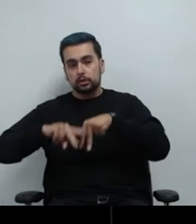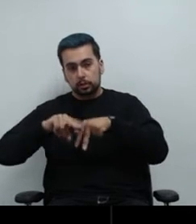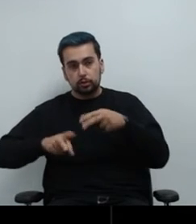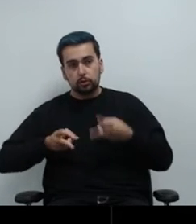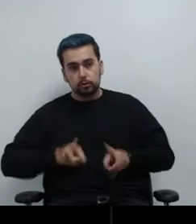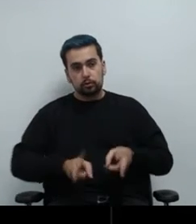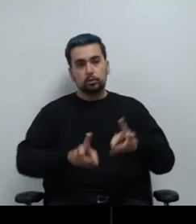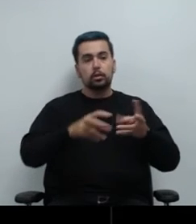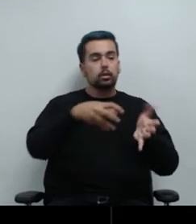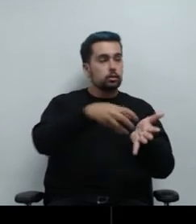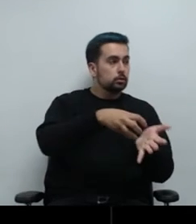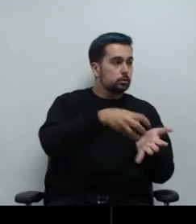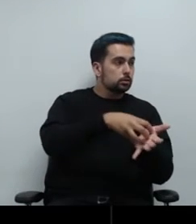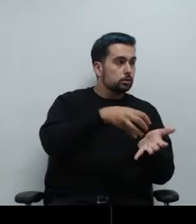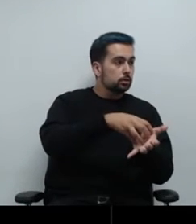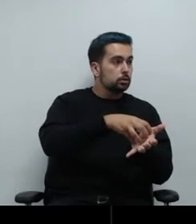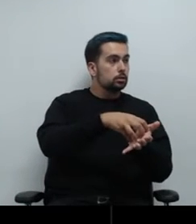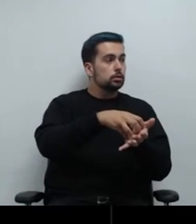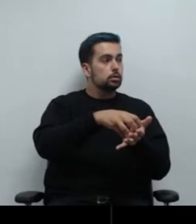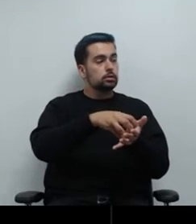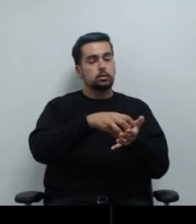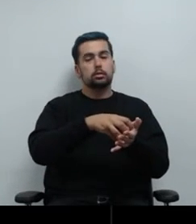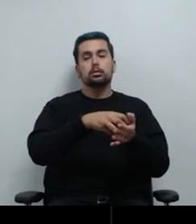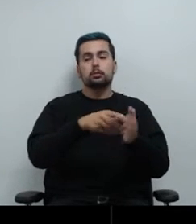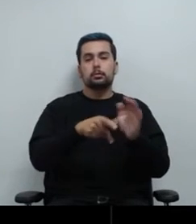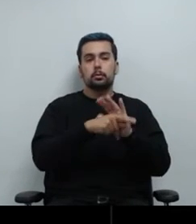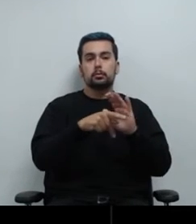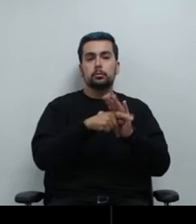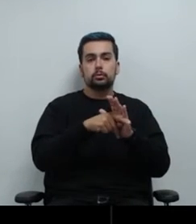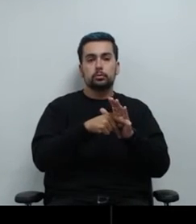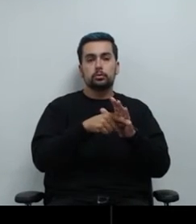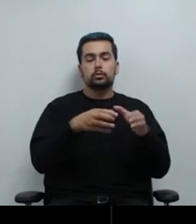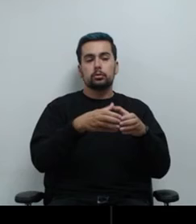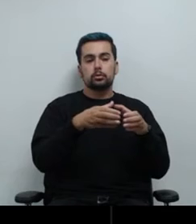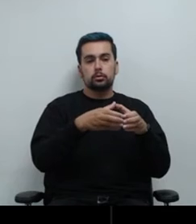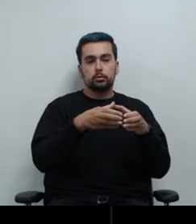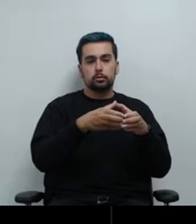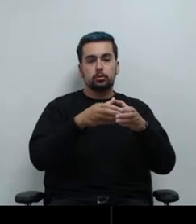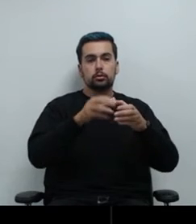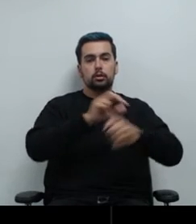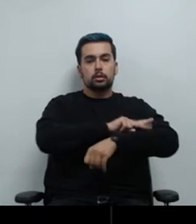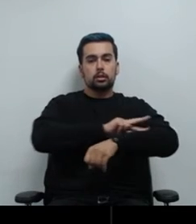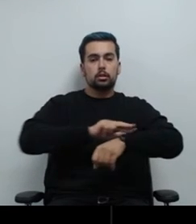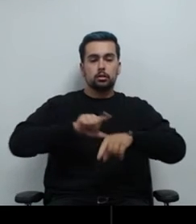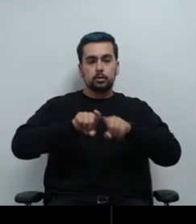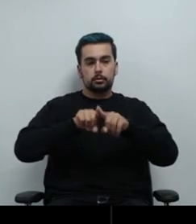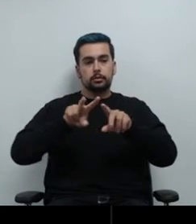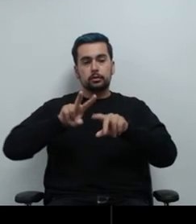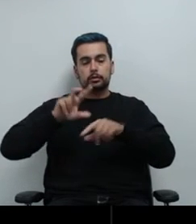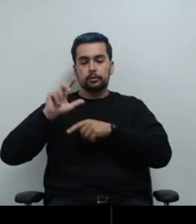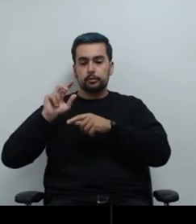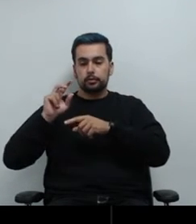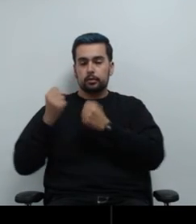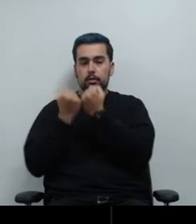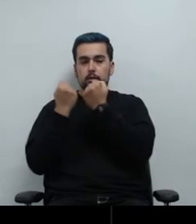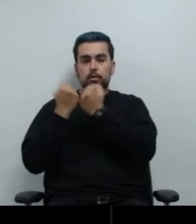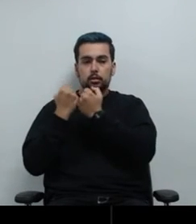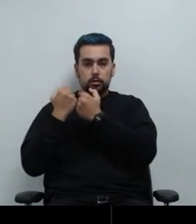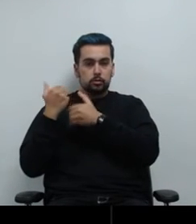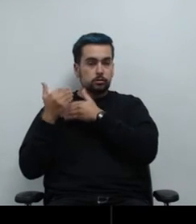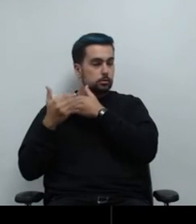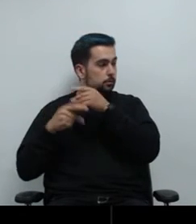um núcleo especializado da promoção da igualdade racial, e também de defesa dos povos e comunidades tradicionais. A gente entende